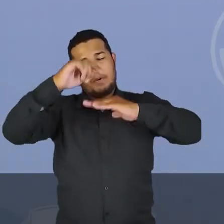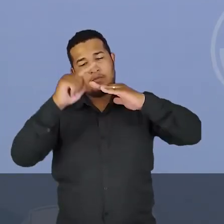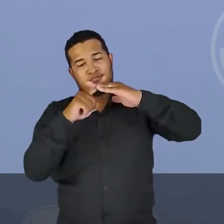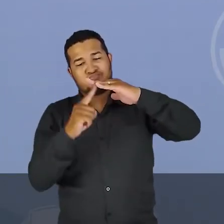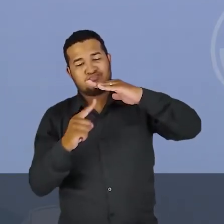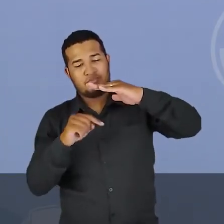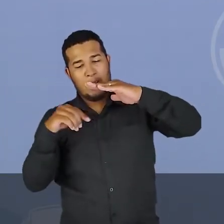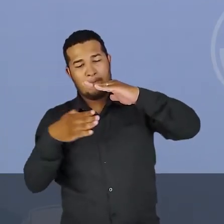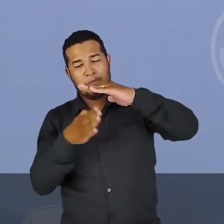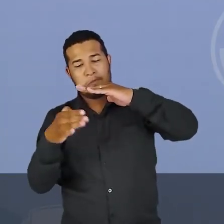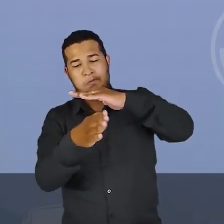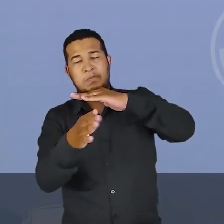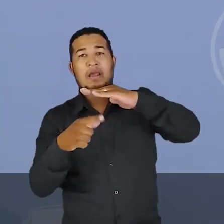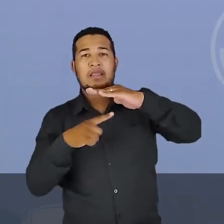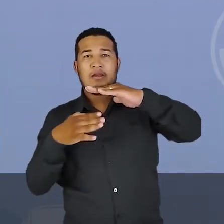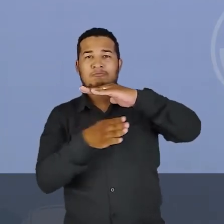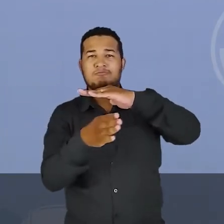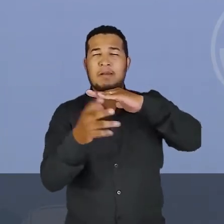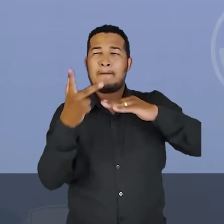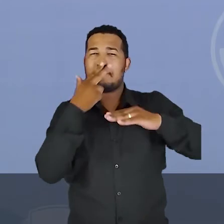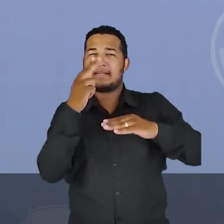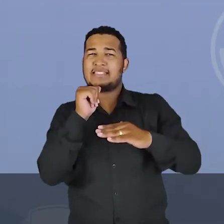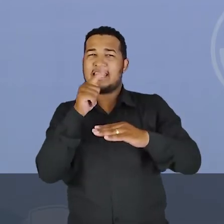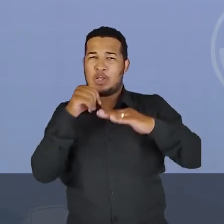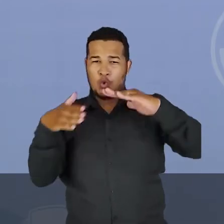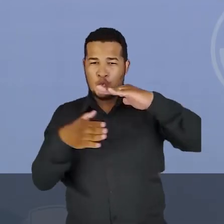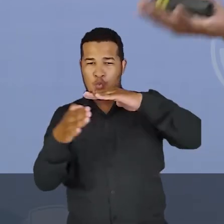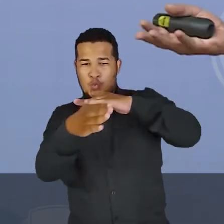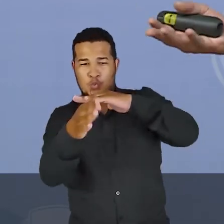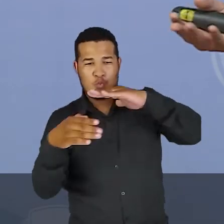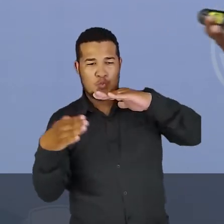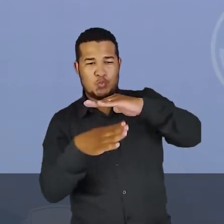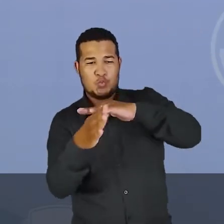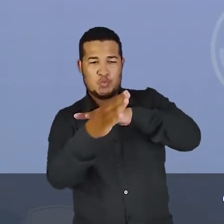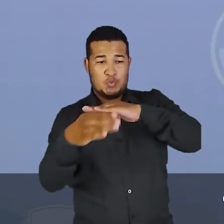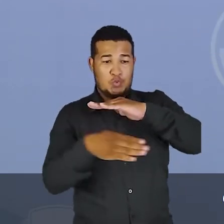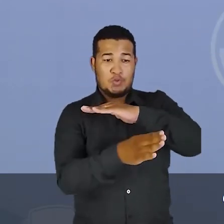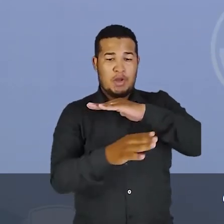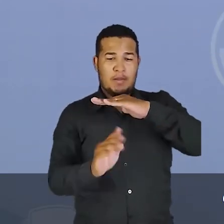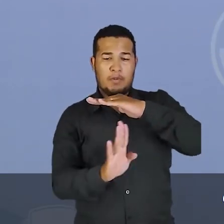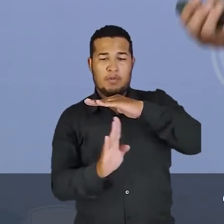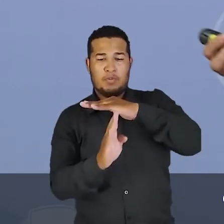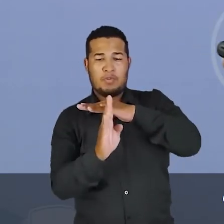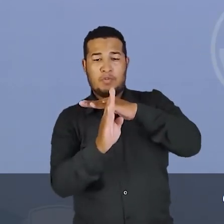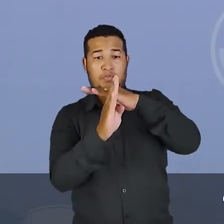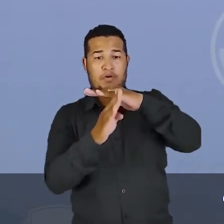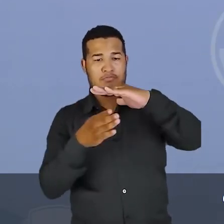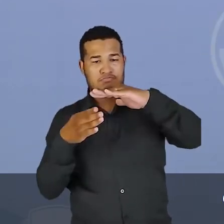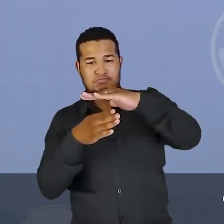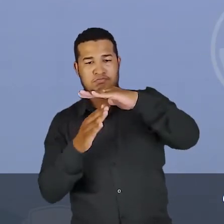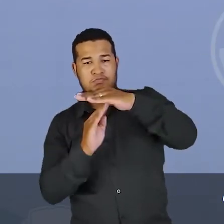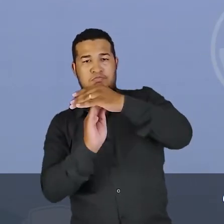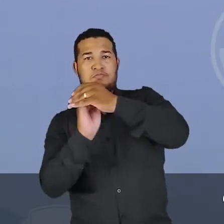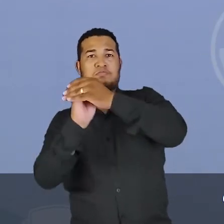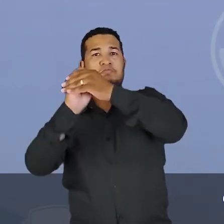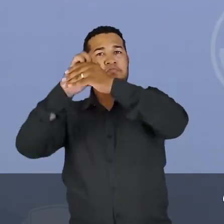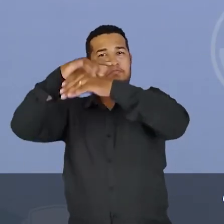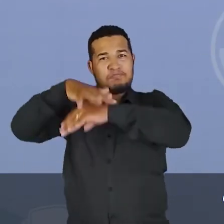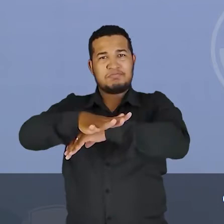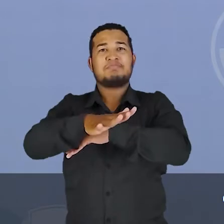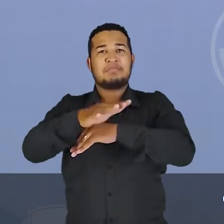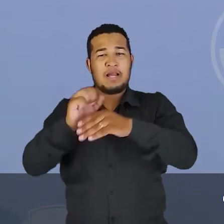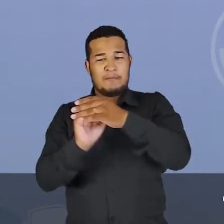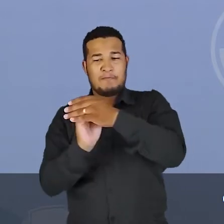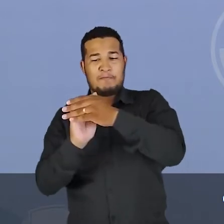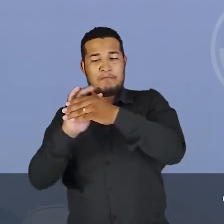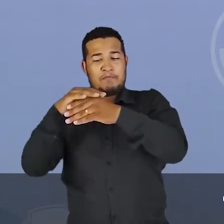subterrâneos, certo? E esse rio subterrâneo, ao entrar em contato com a superfície, ele vai aflorar e nós conhecemos isso, esse